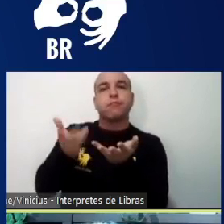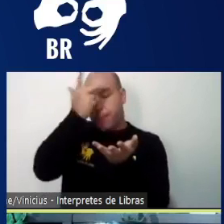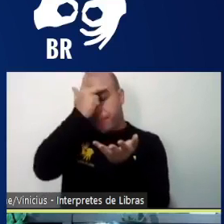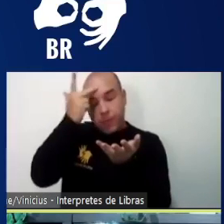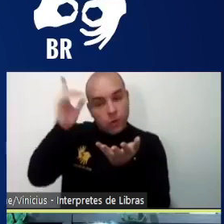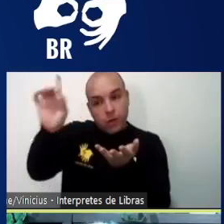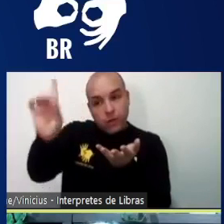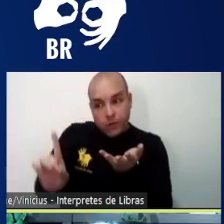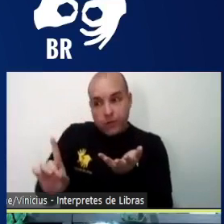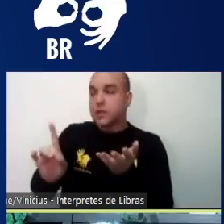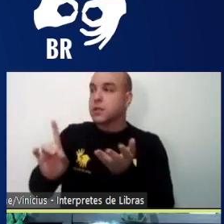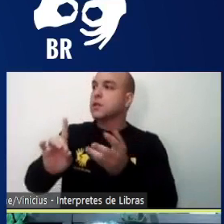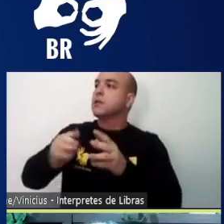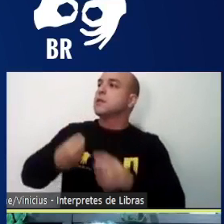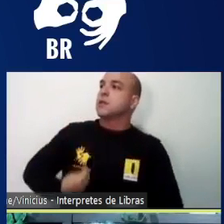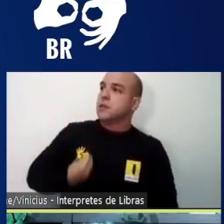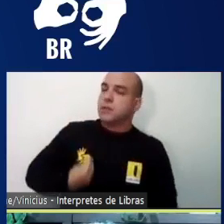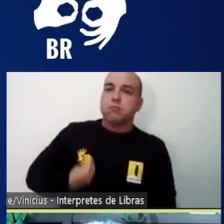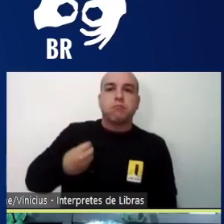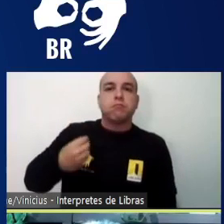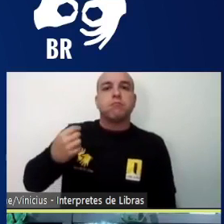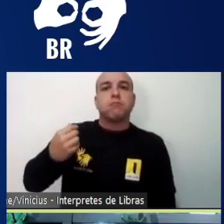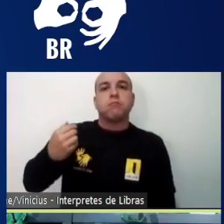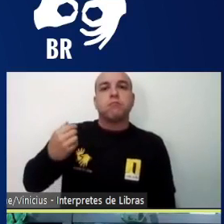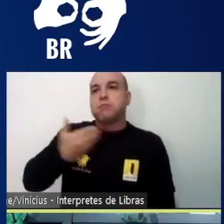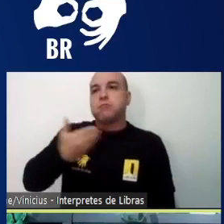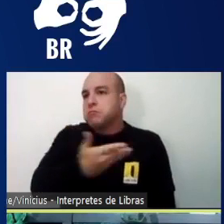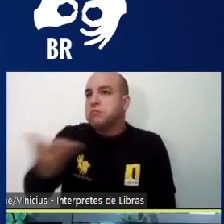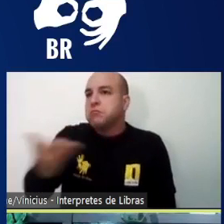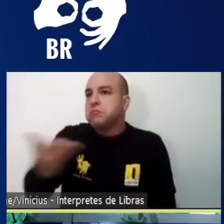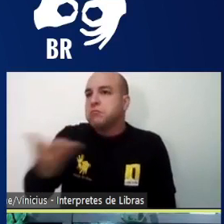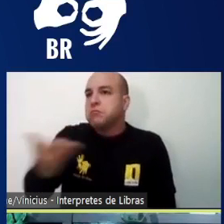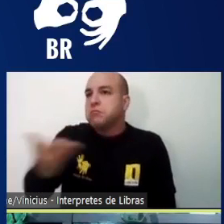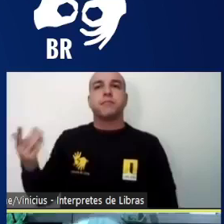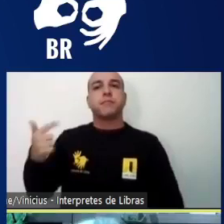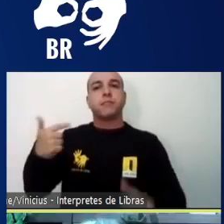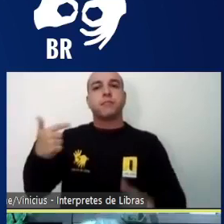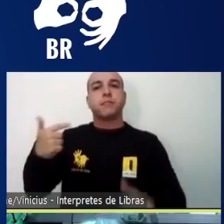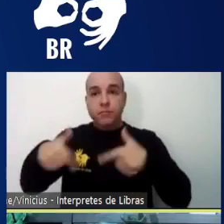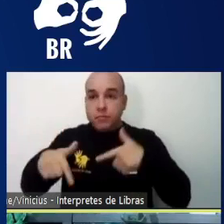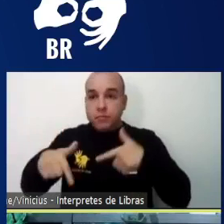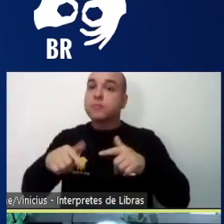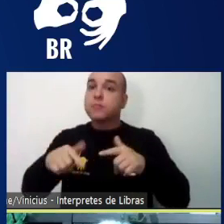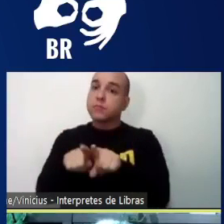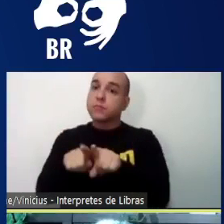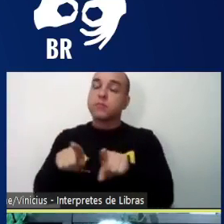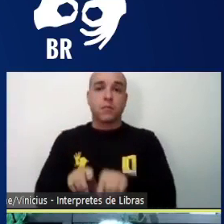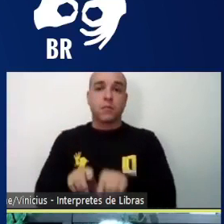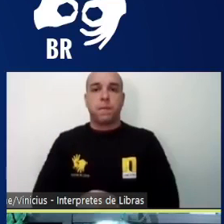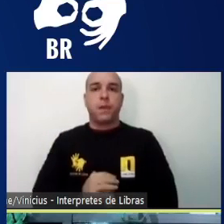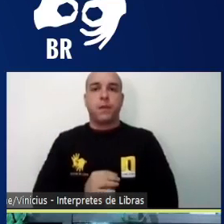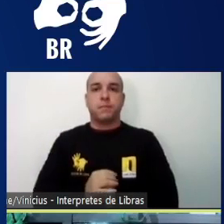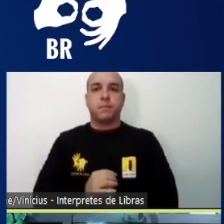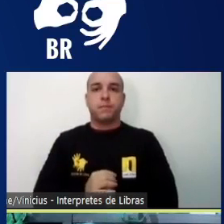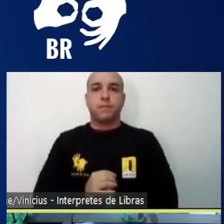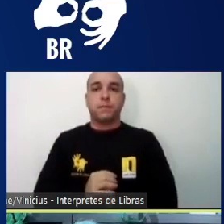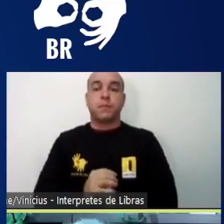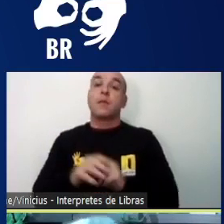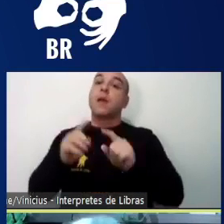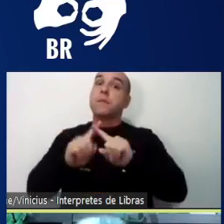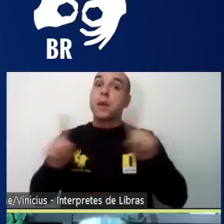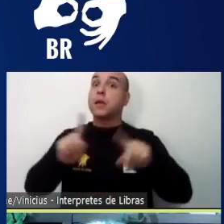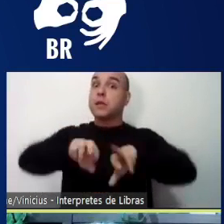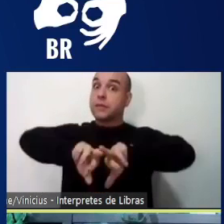deficiência na vida diária e no trabalho. E aqui vamos ampliar para todos os públicos a diversidade, para todos